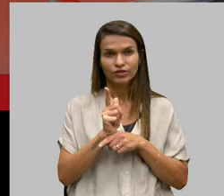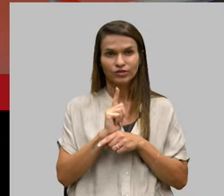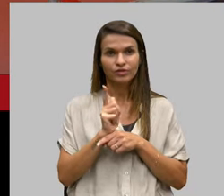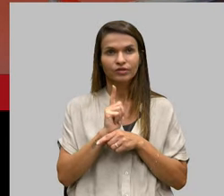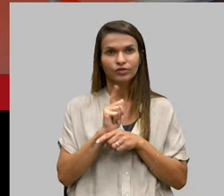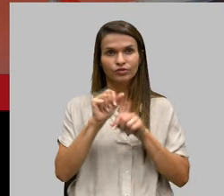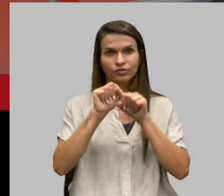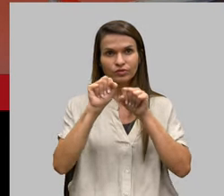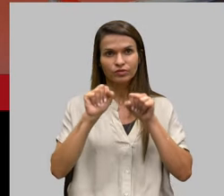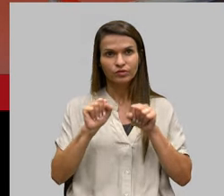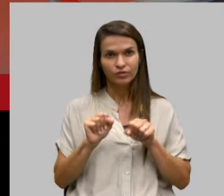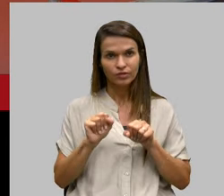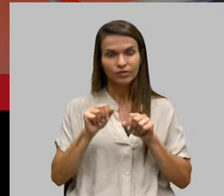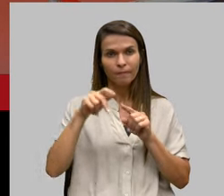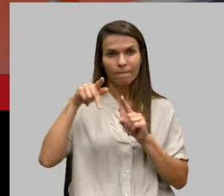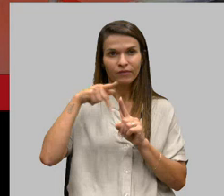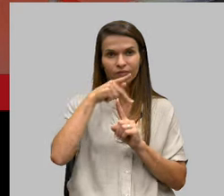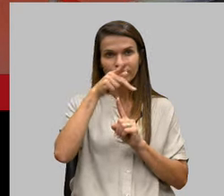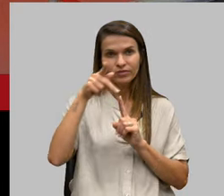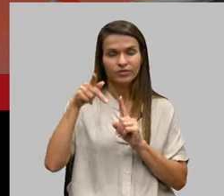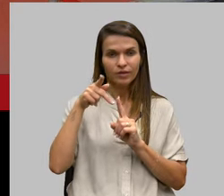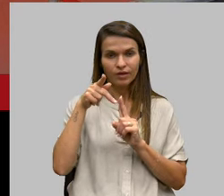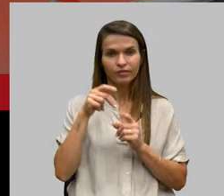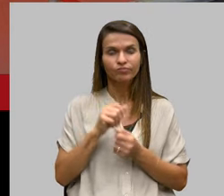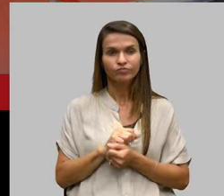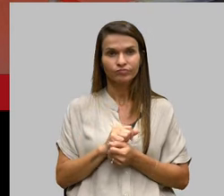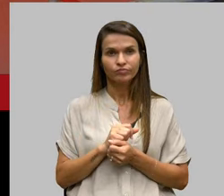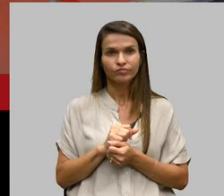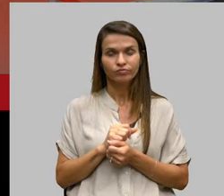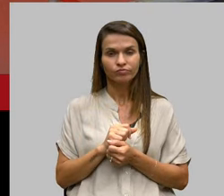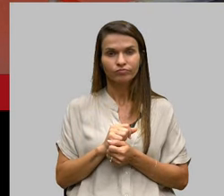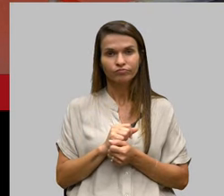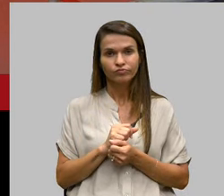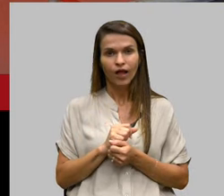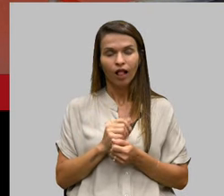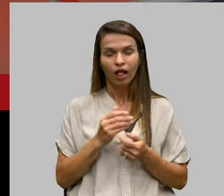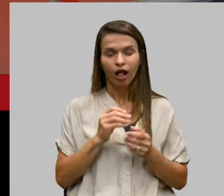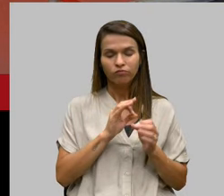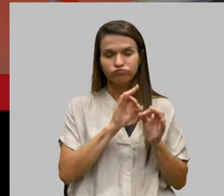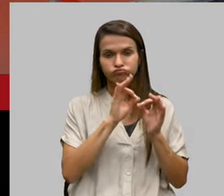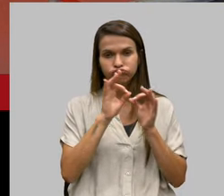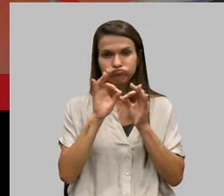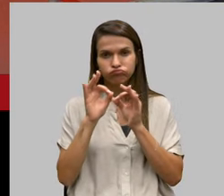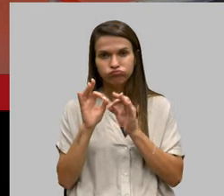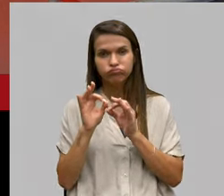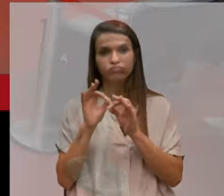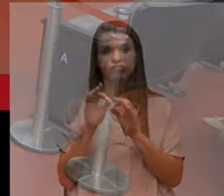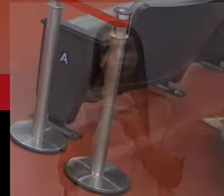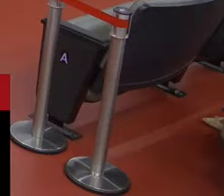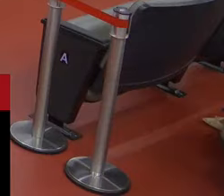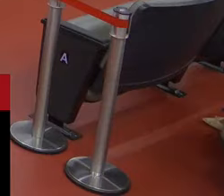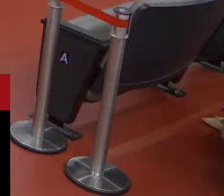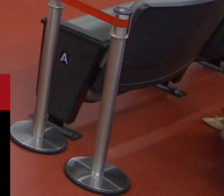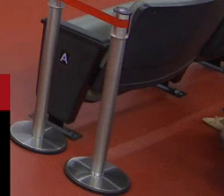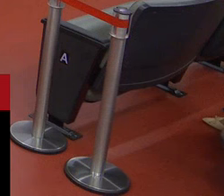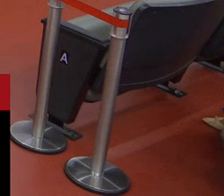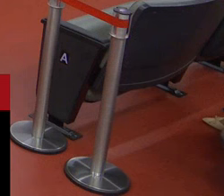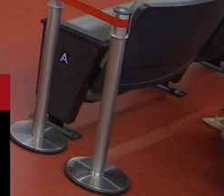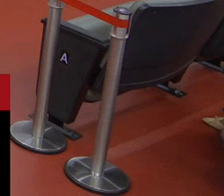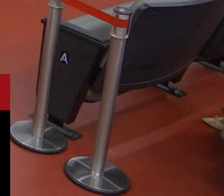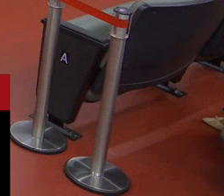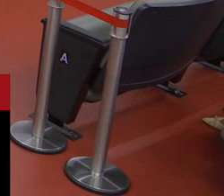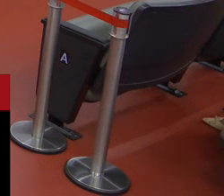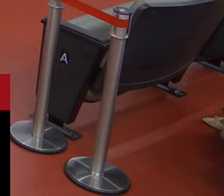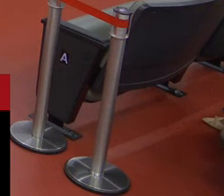sistema Previdenciário nós até agora vimos trazido pelo d a história nós vimos a